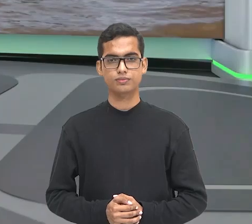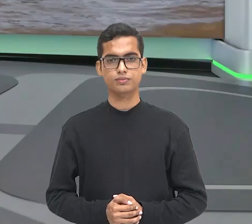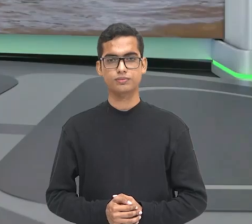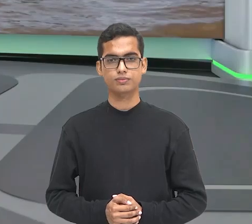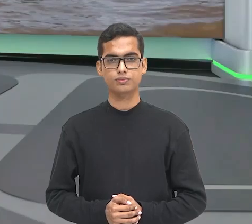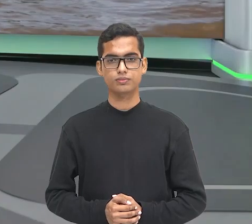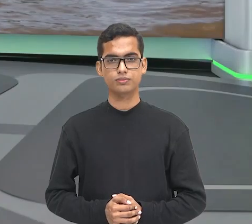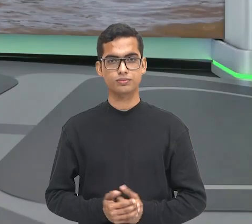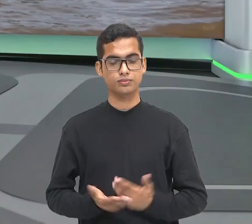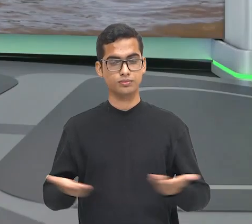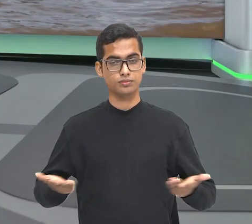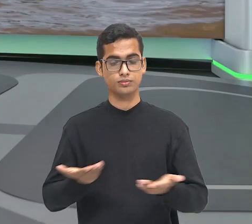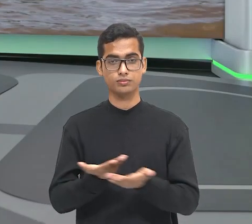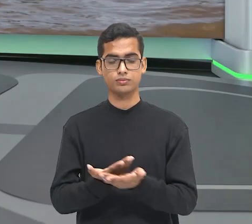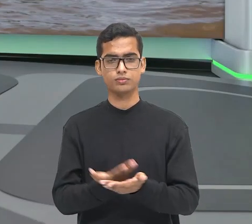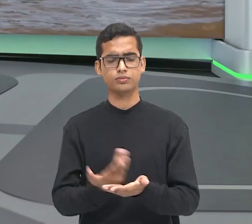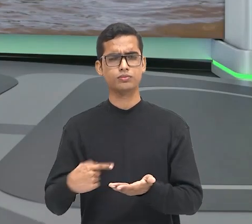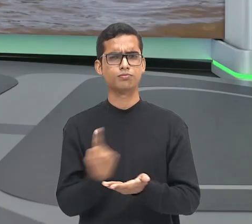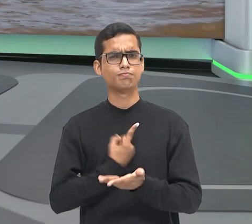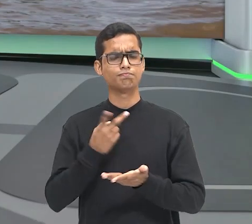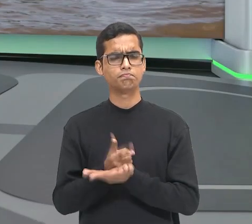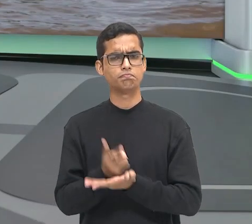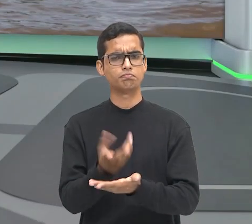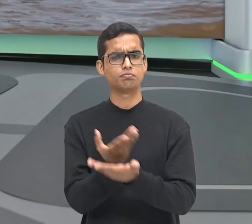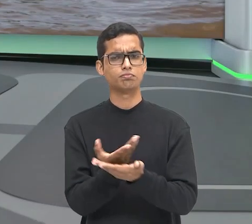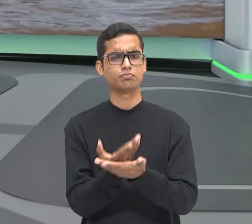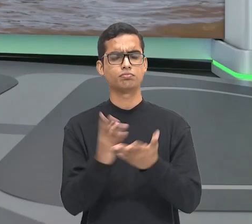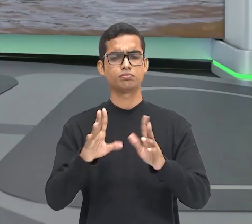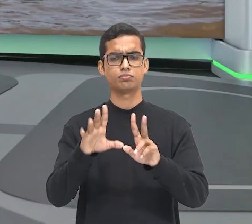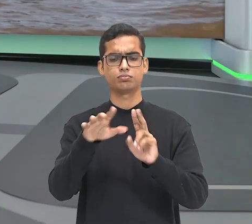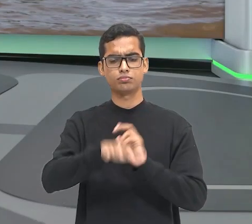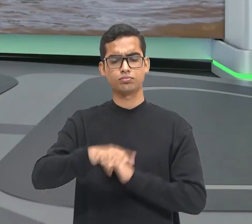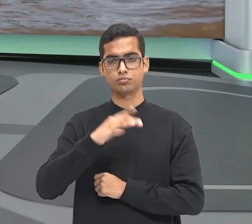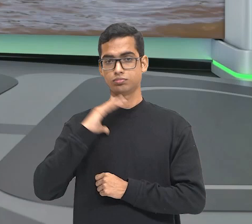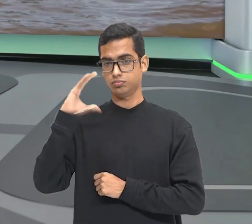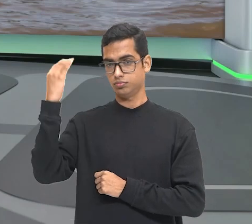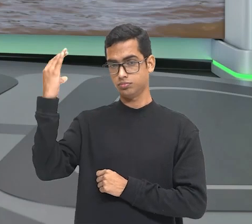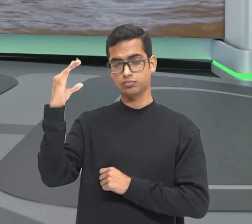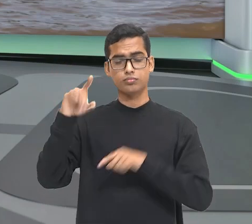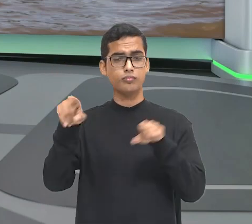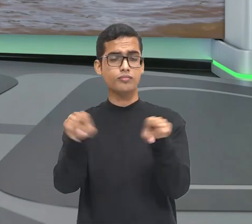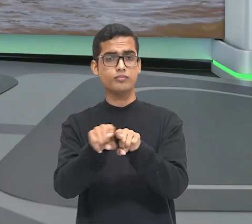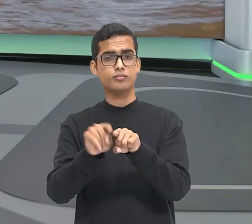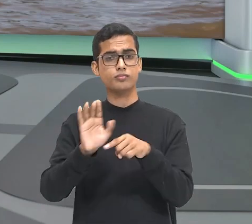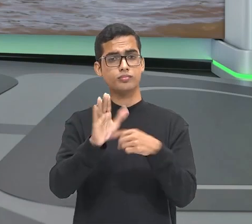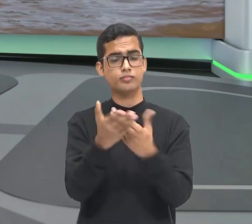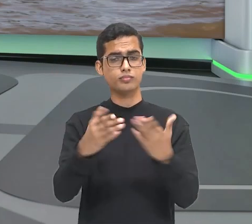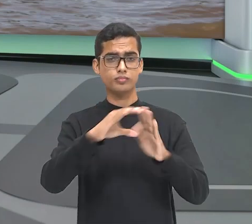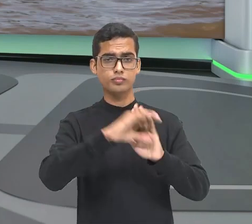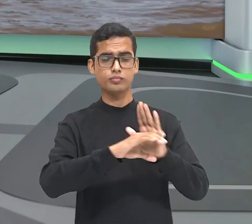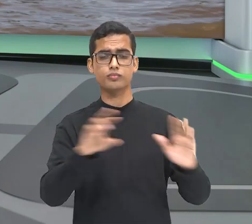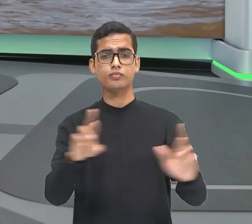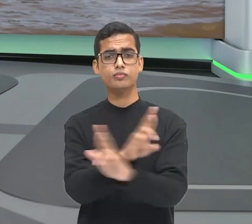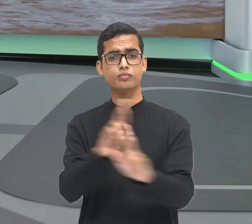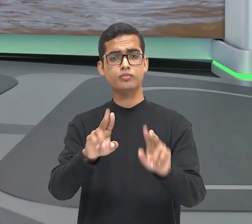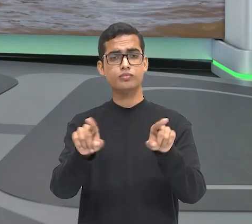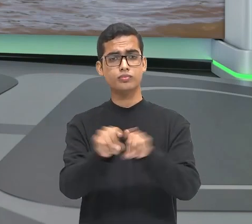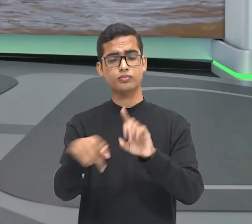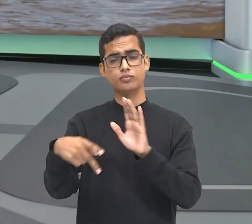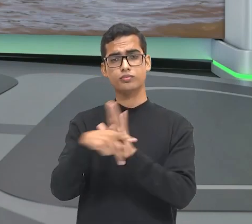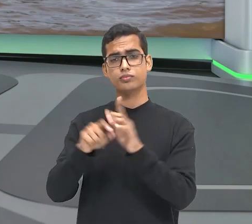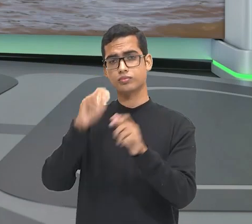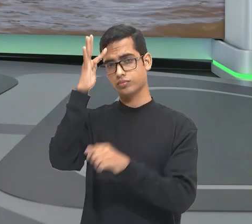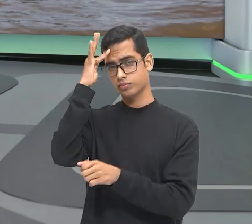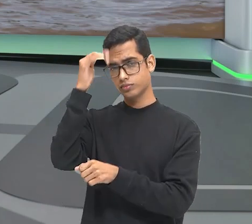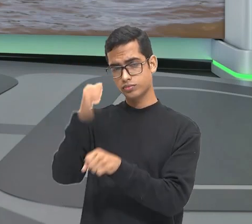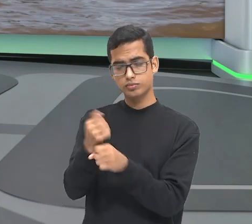E na nossa aula de hoje a gente vai continuar os nossos estudos aí de ciências, mas a gente vai trazer ali conceitos relacionados com a física,